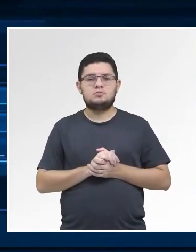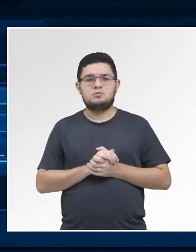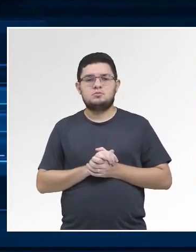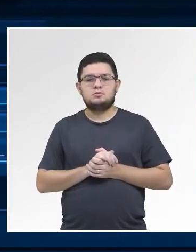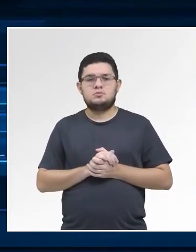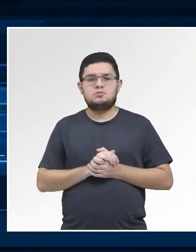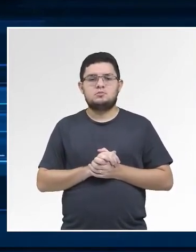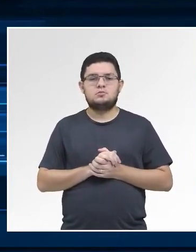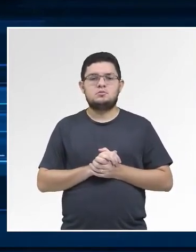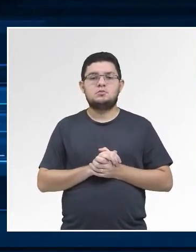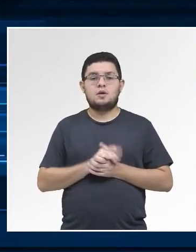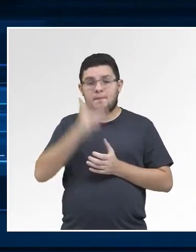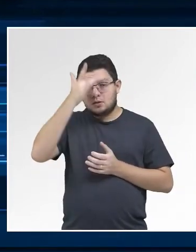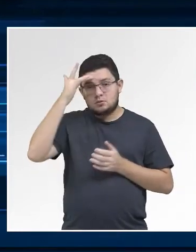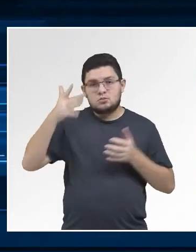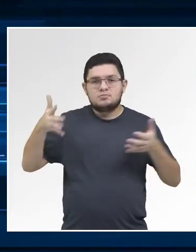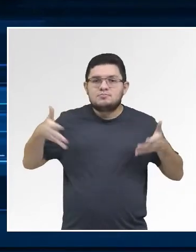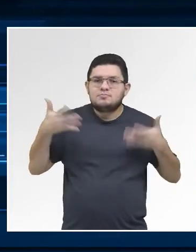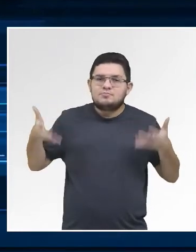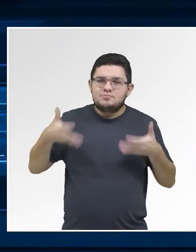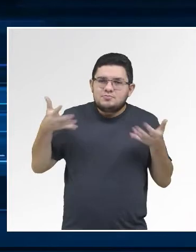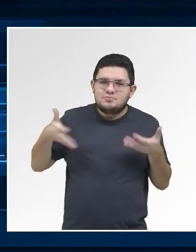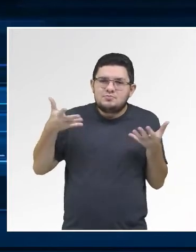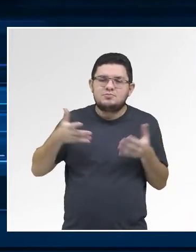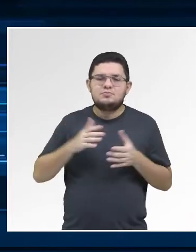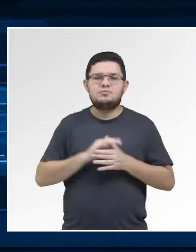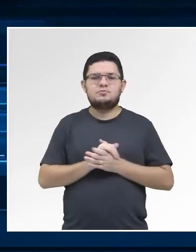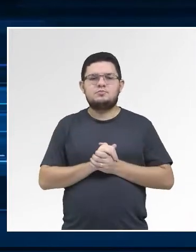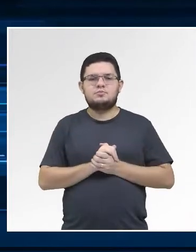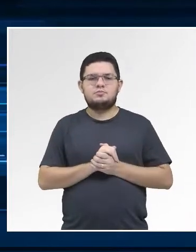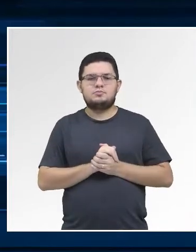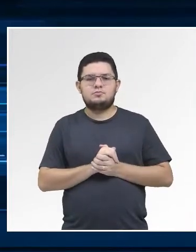Effusive, entusiasmado.